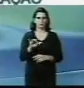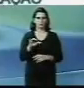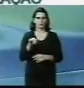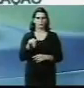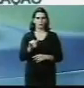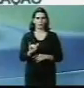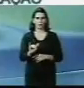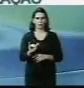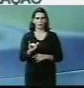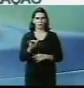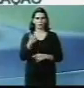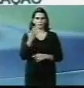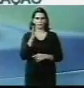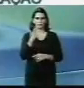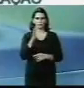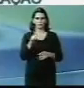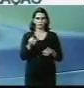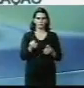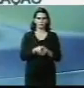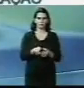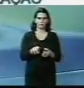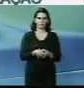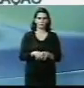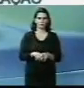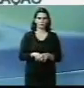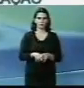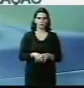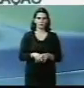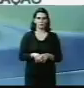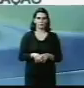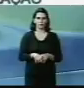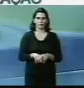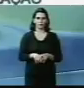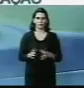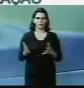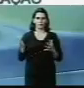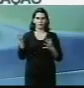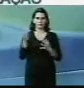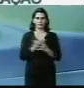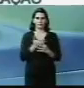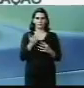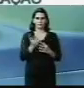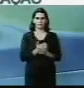alguns RFCs, são proxy intersector, né?